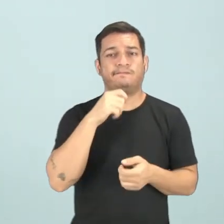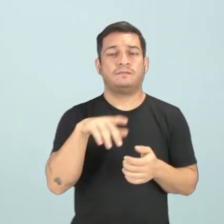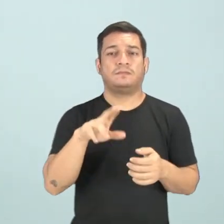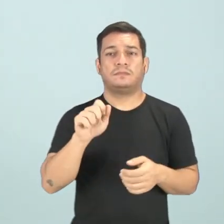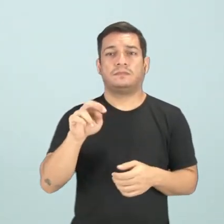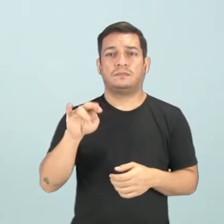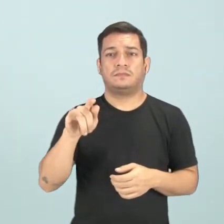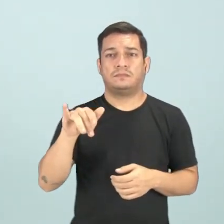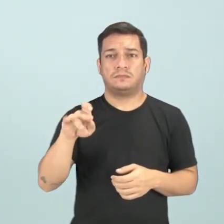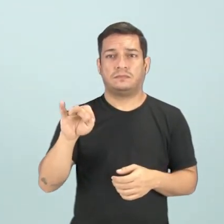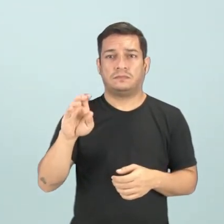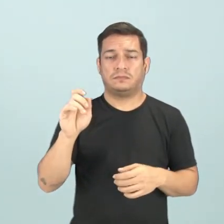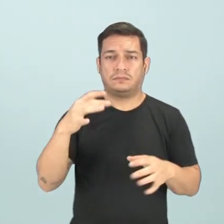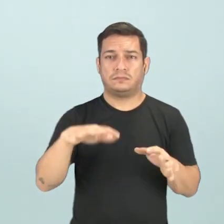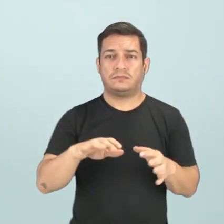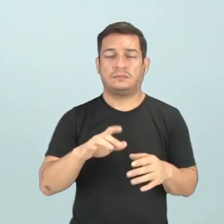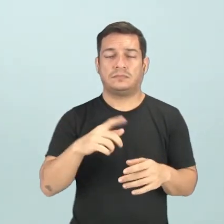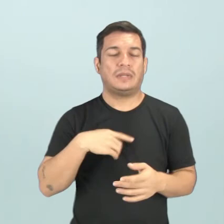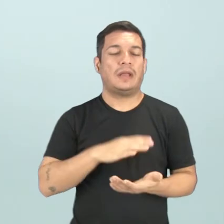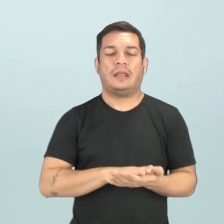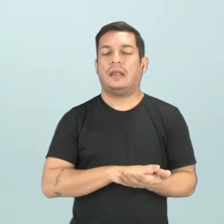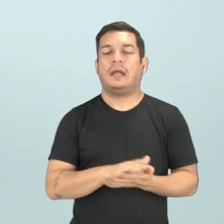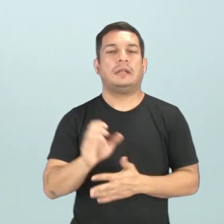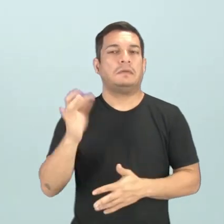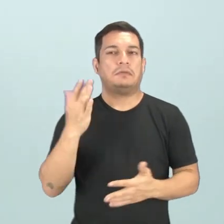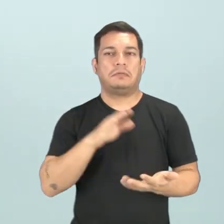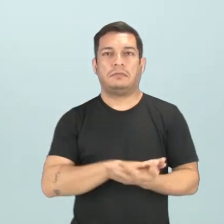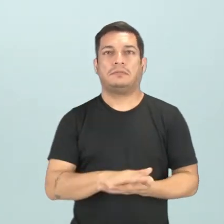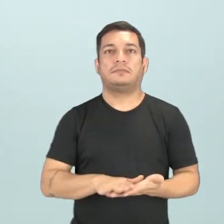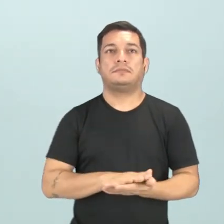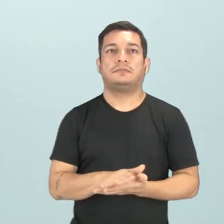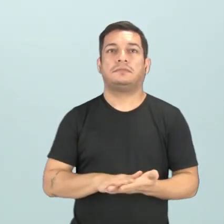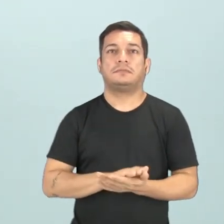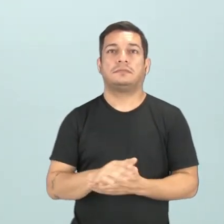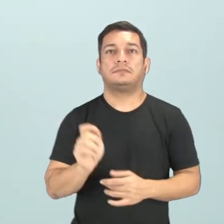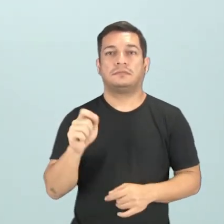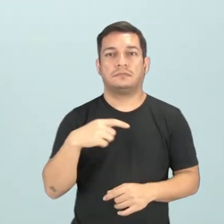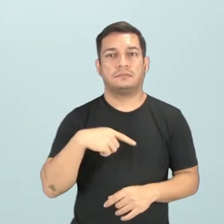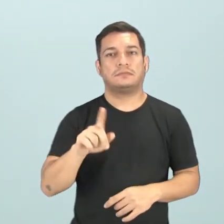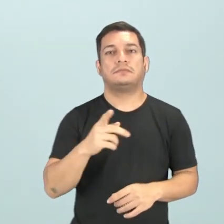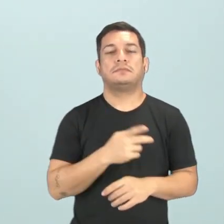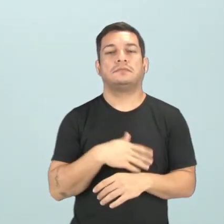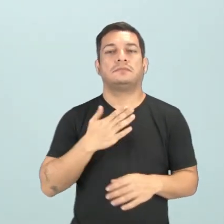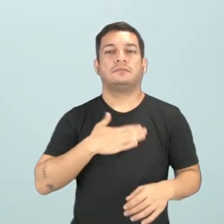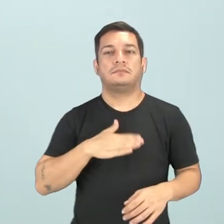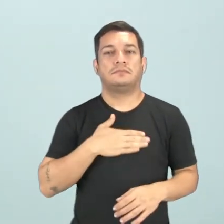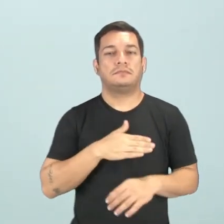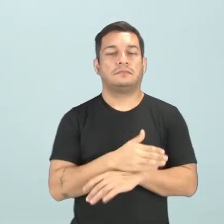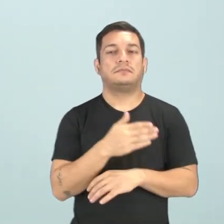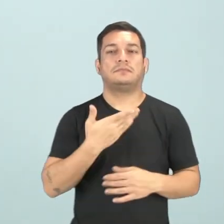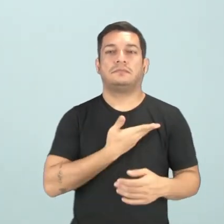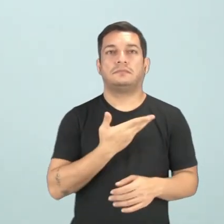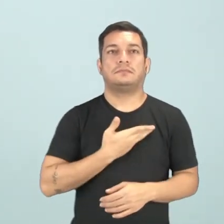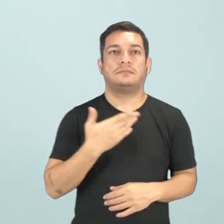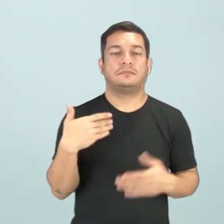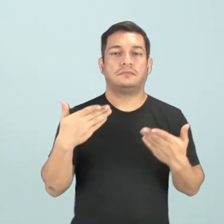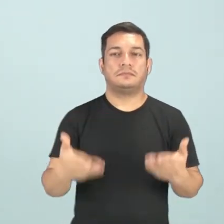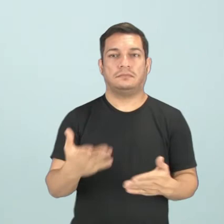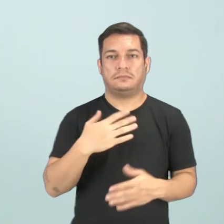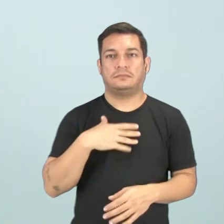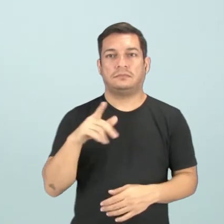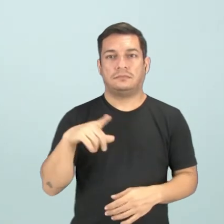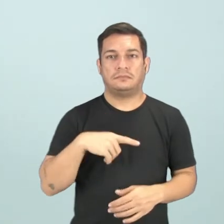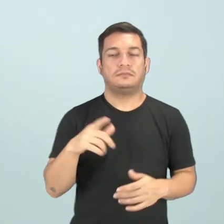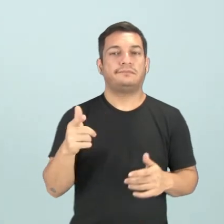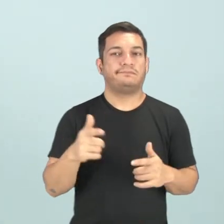A cartomante diz que não é nada, que não aconteceu nada, né, que ele pode ir tranquilo visitar o amigo, e quando chega lá a gente se depara